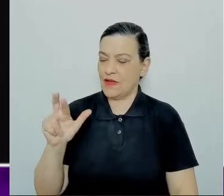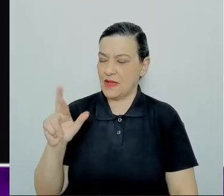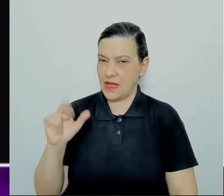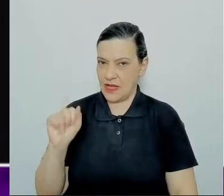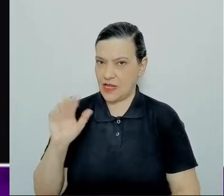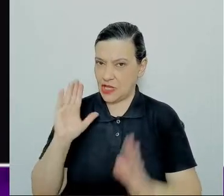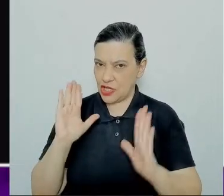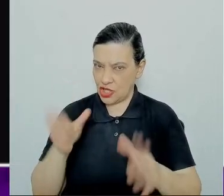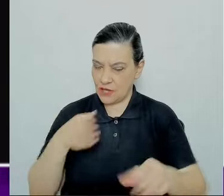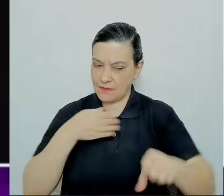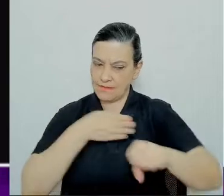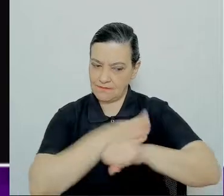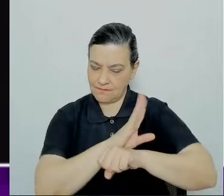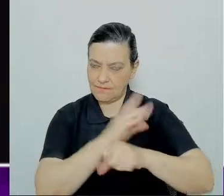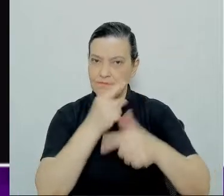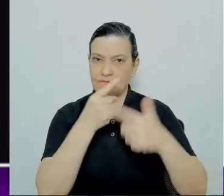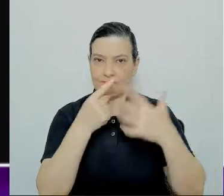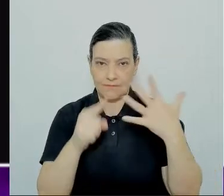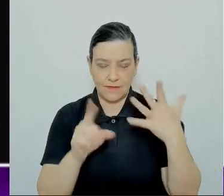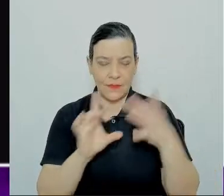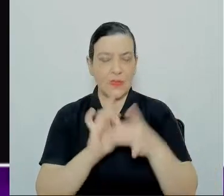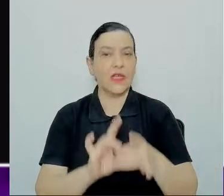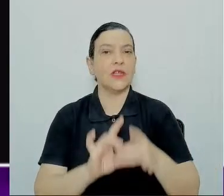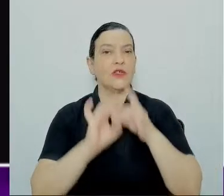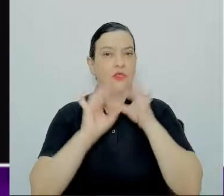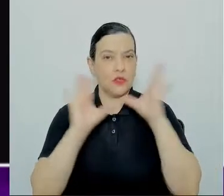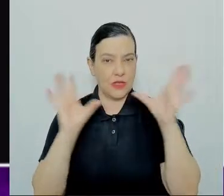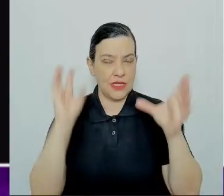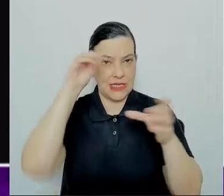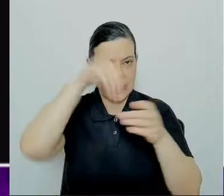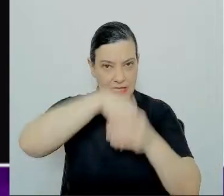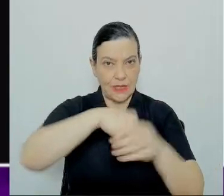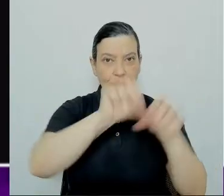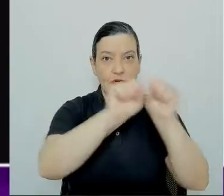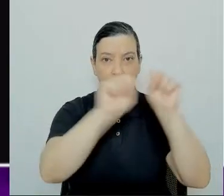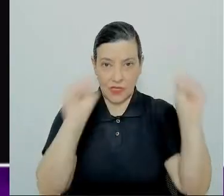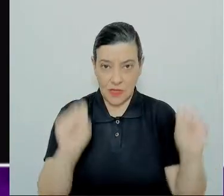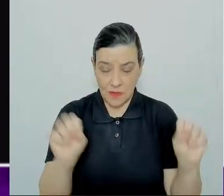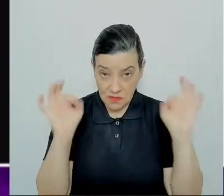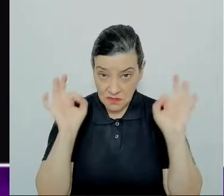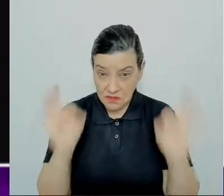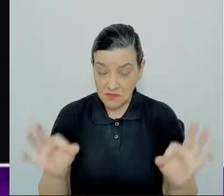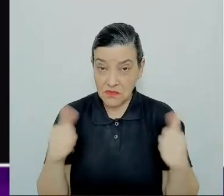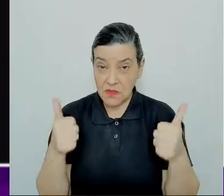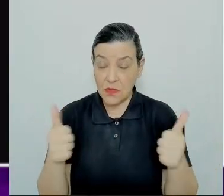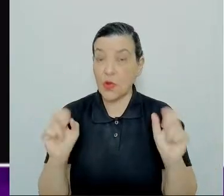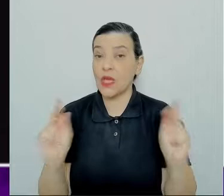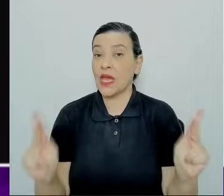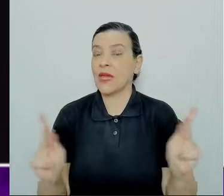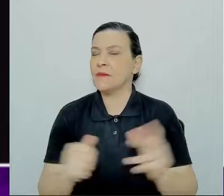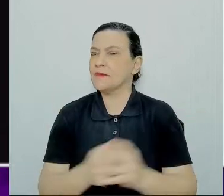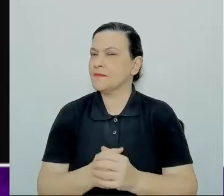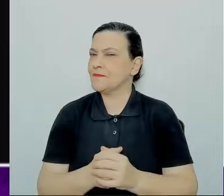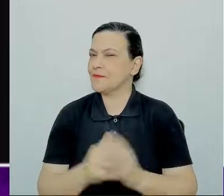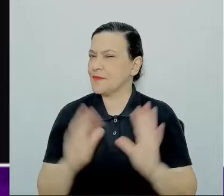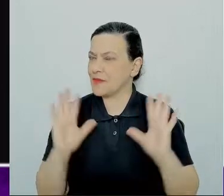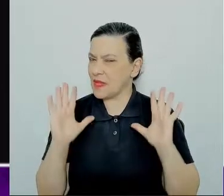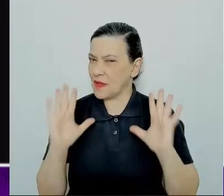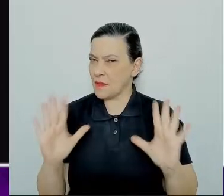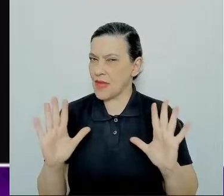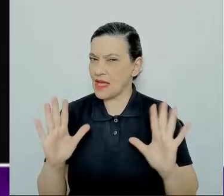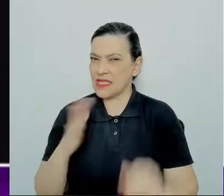autenticação, estou autorizada dentro do sistema. Tá tudo certo. Mas será que eu, mesmo